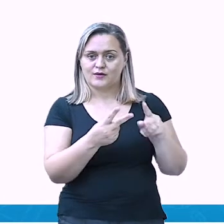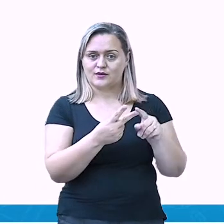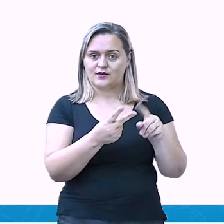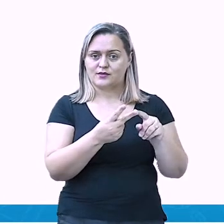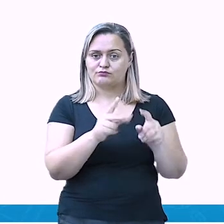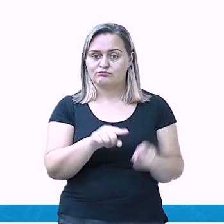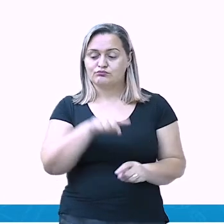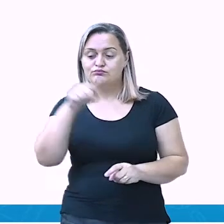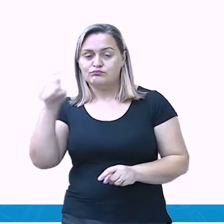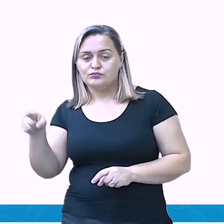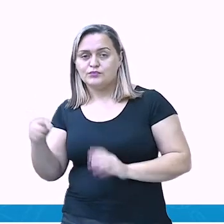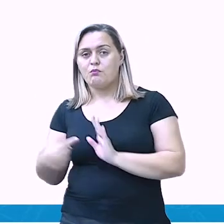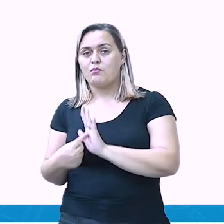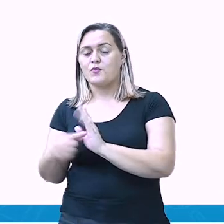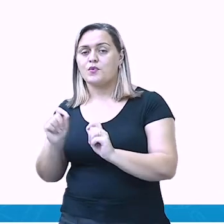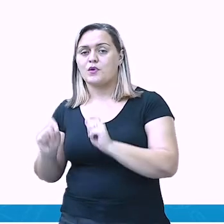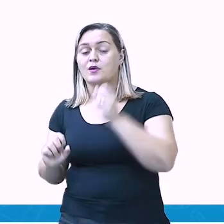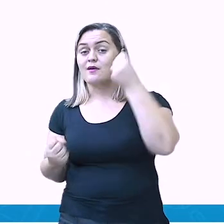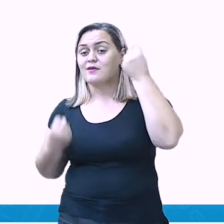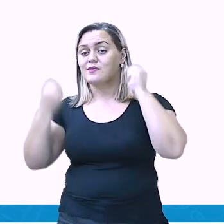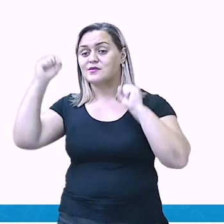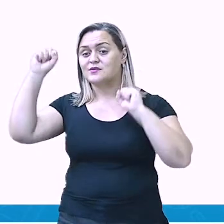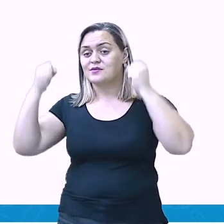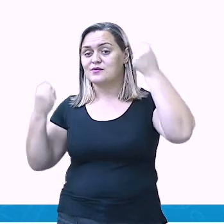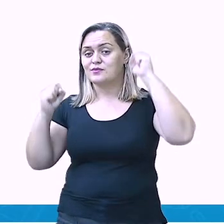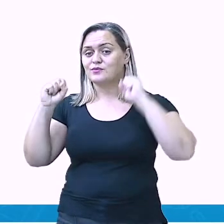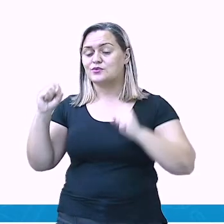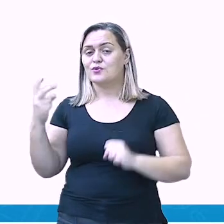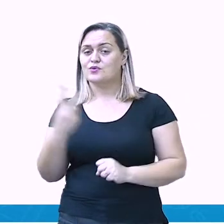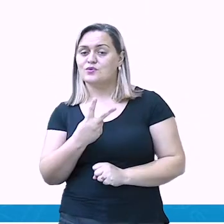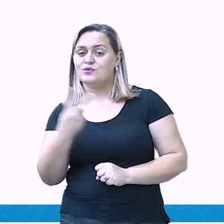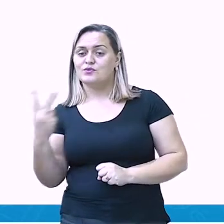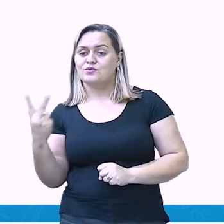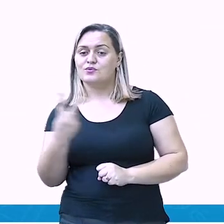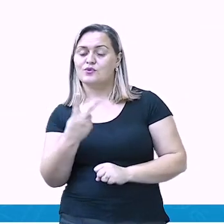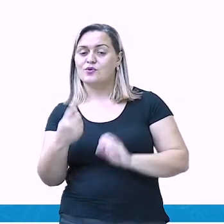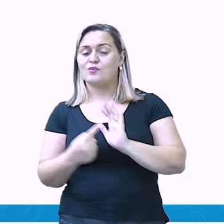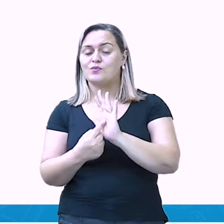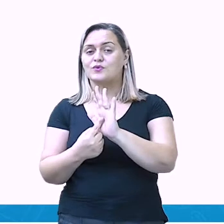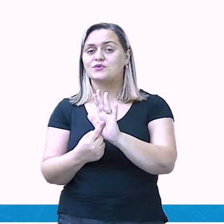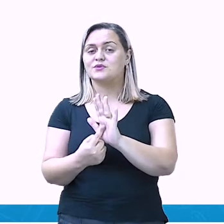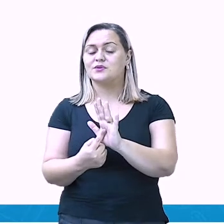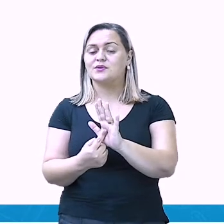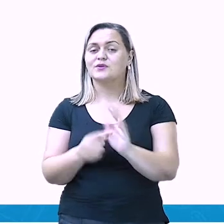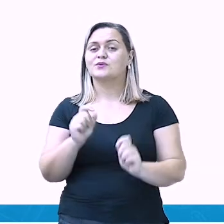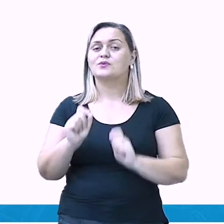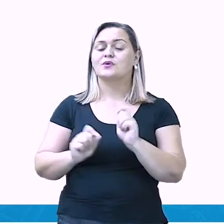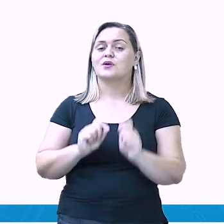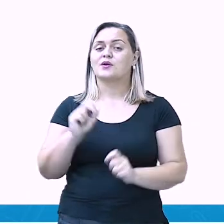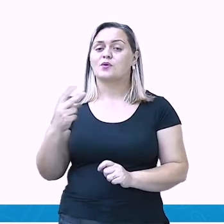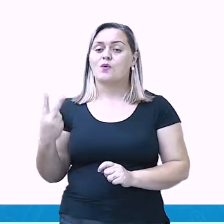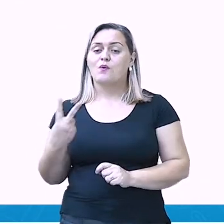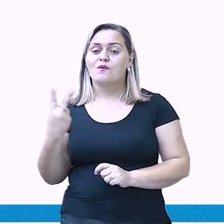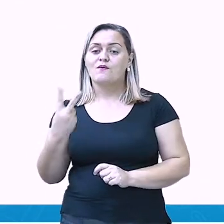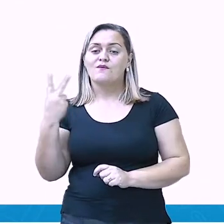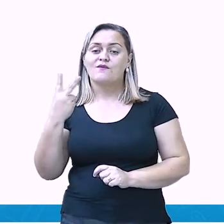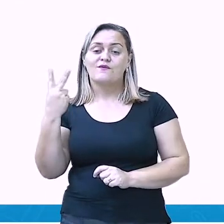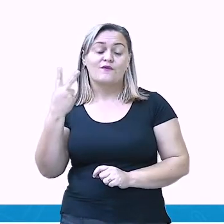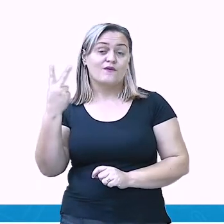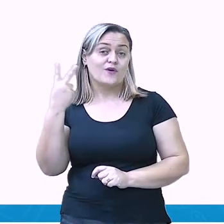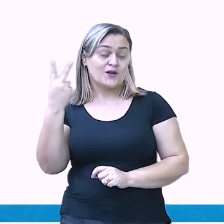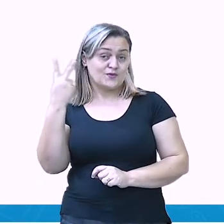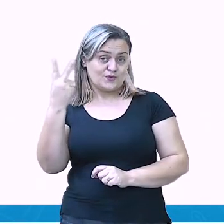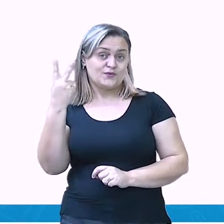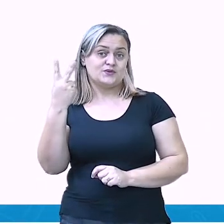as indústrias. Ambos fazem parte aqui do Brasil. Ambos estão